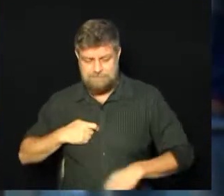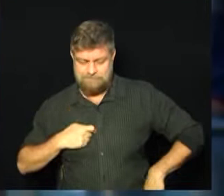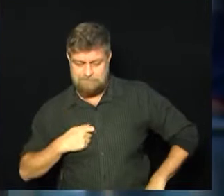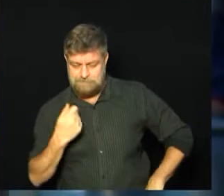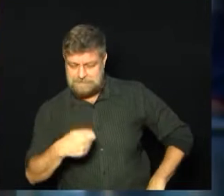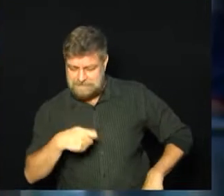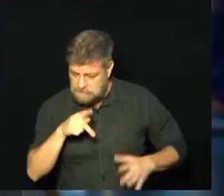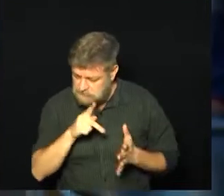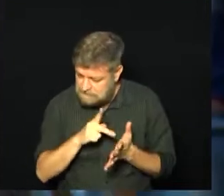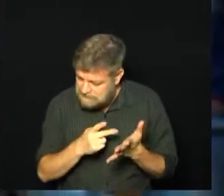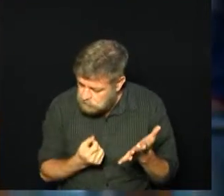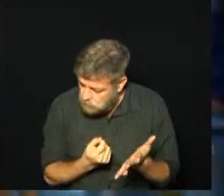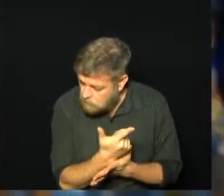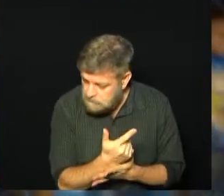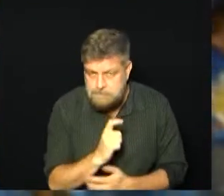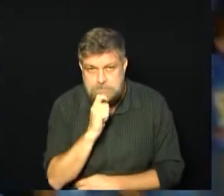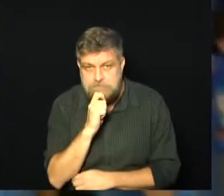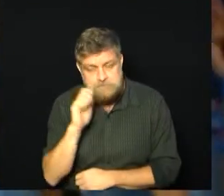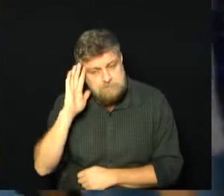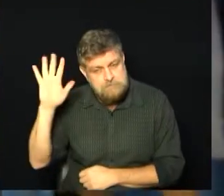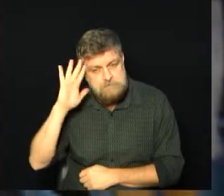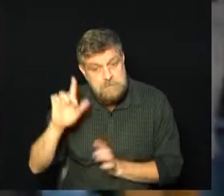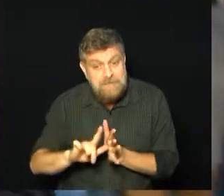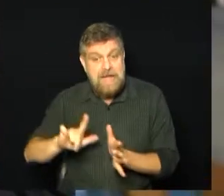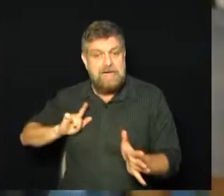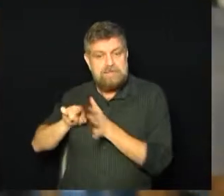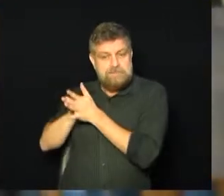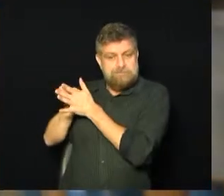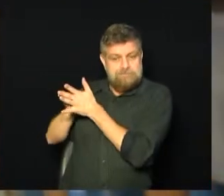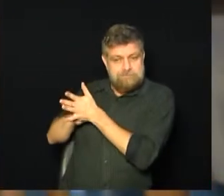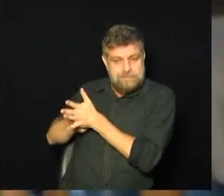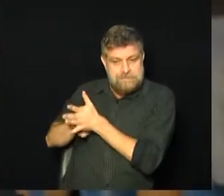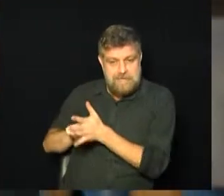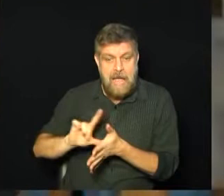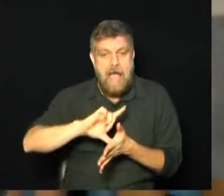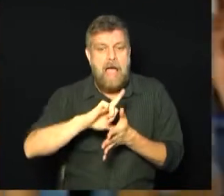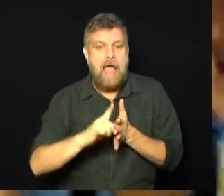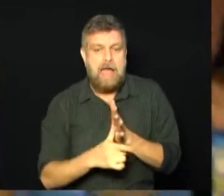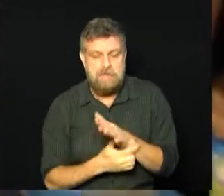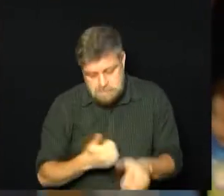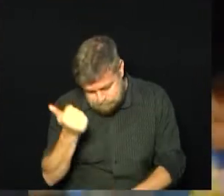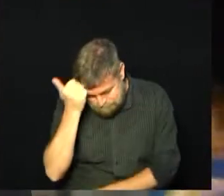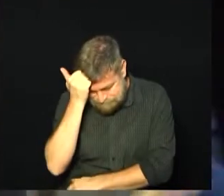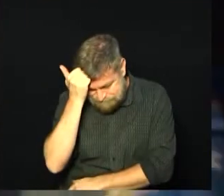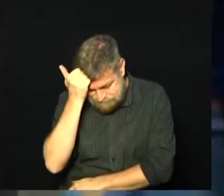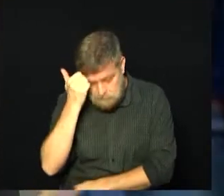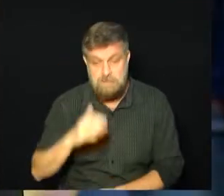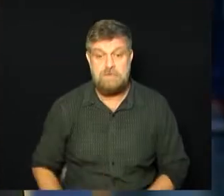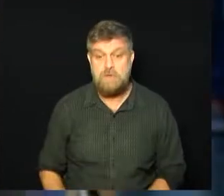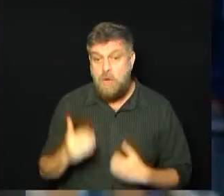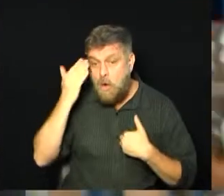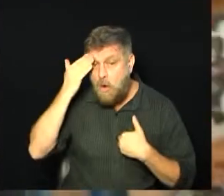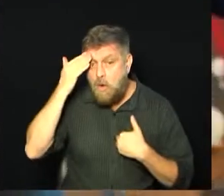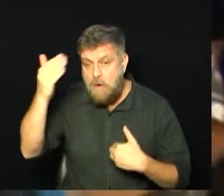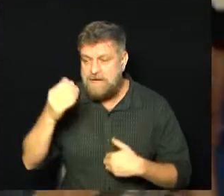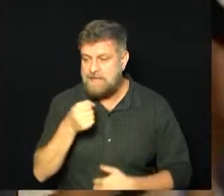ele tem a pretensão de comprar, fazer a pesquisa prévia para que ele não se arrependa posteriormente. Éder, obrigada pela sua entrevista, um bom